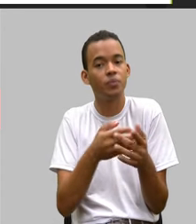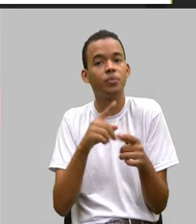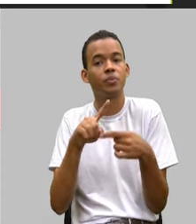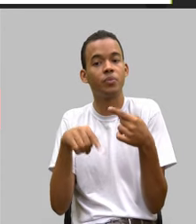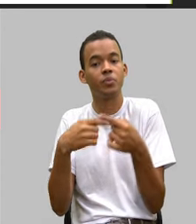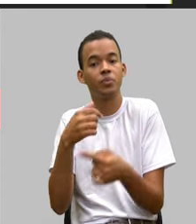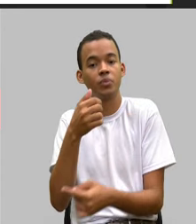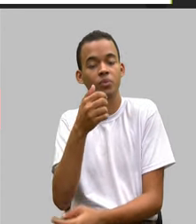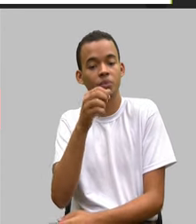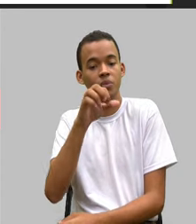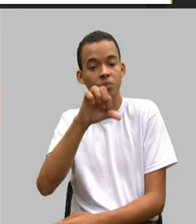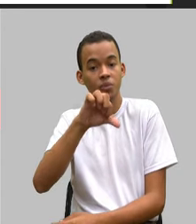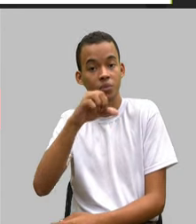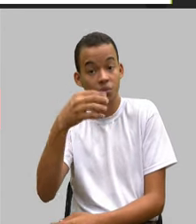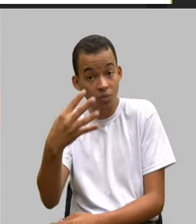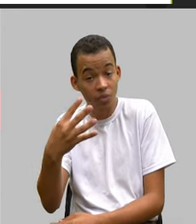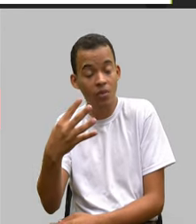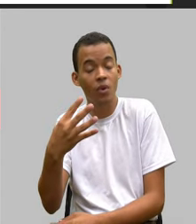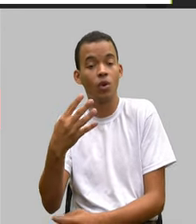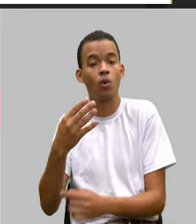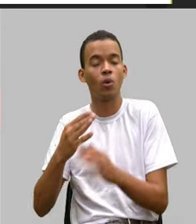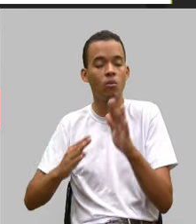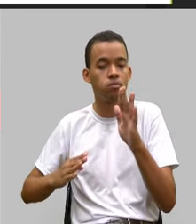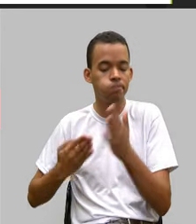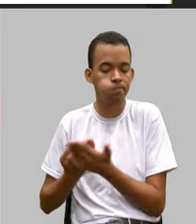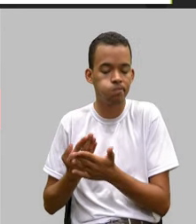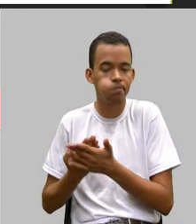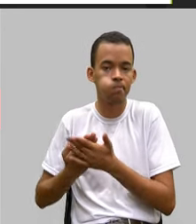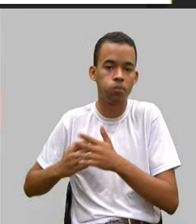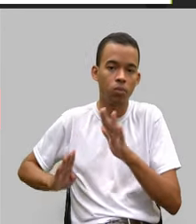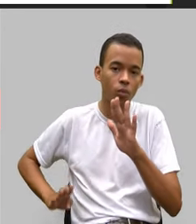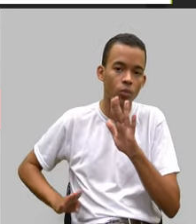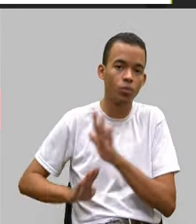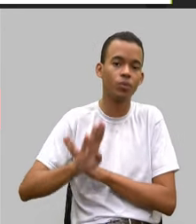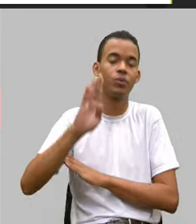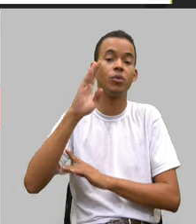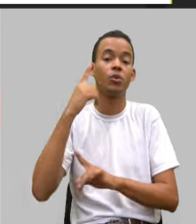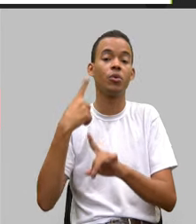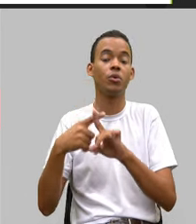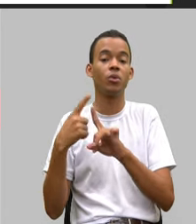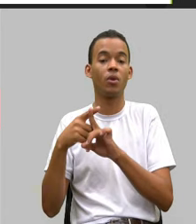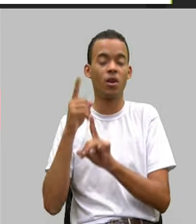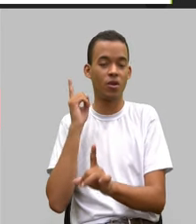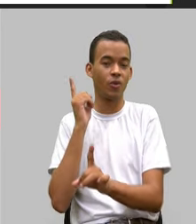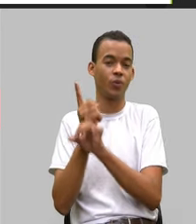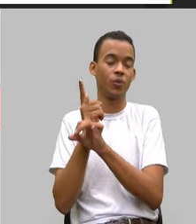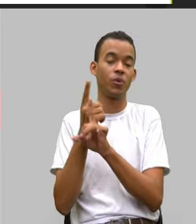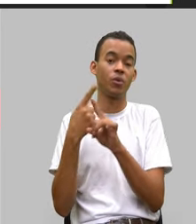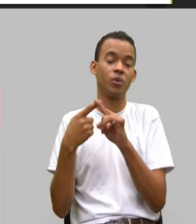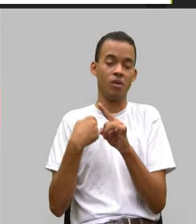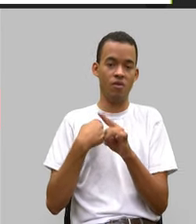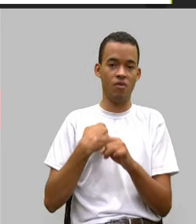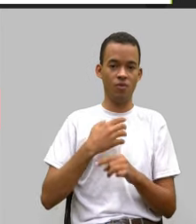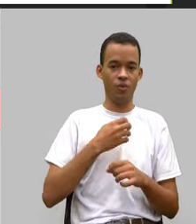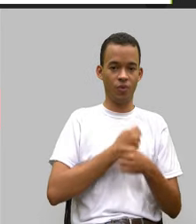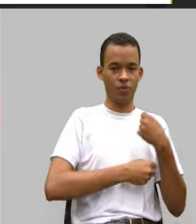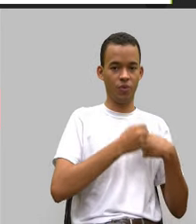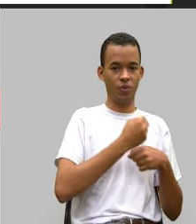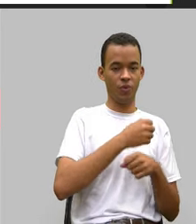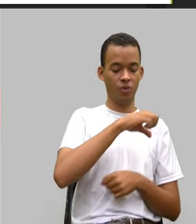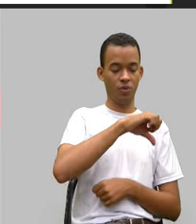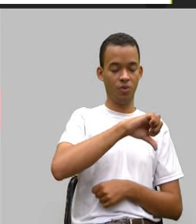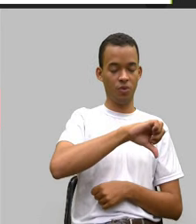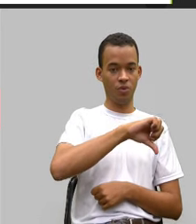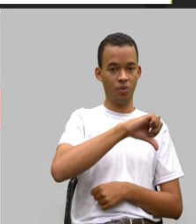um um dessas pesquisas porque se identificou o mecanismo aquilo que eu procurava lá em 83 foi identificado em